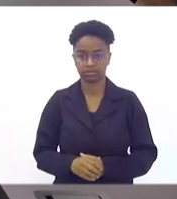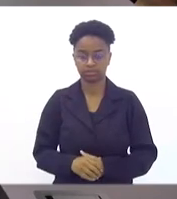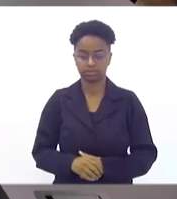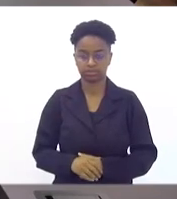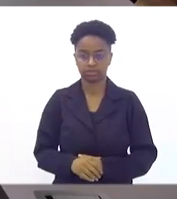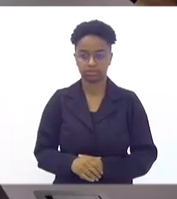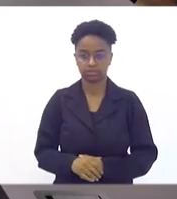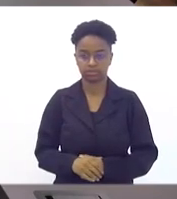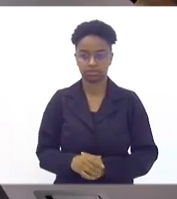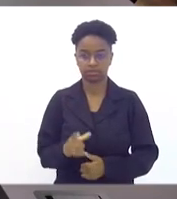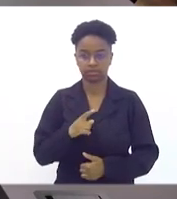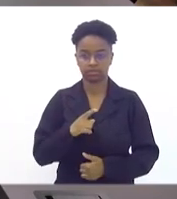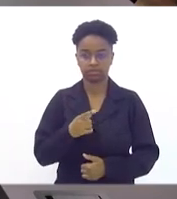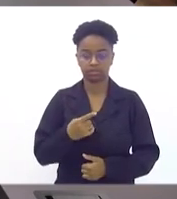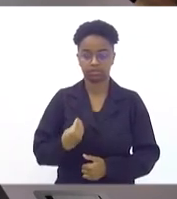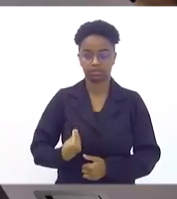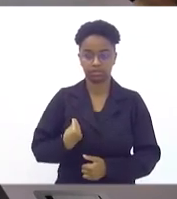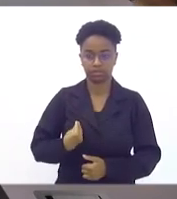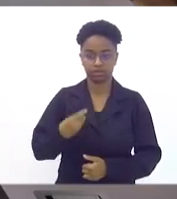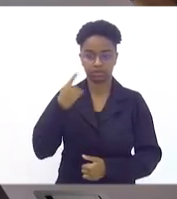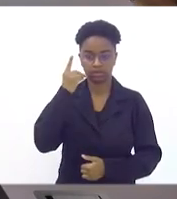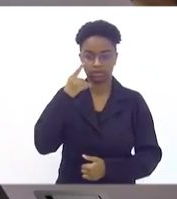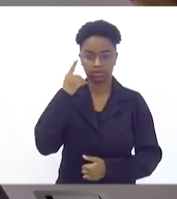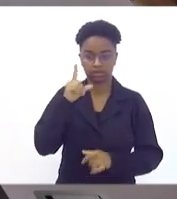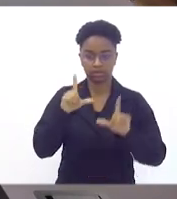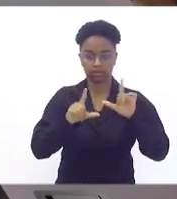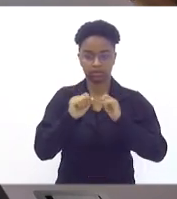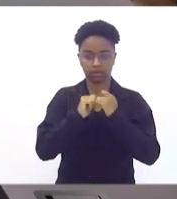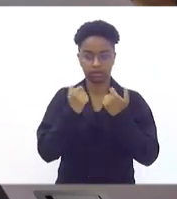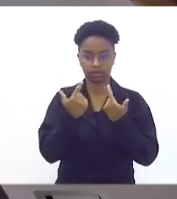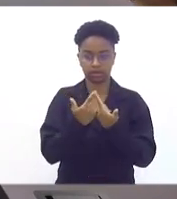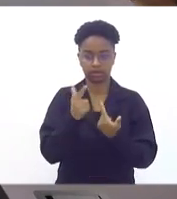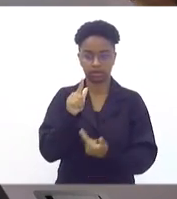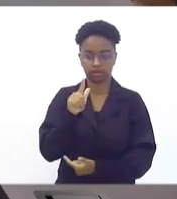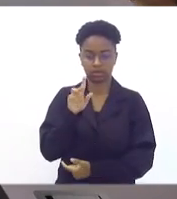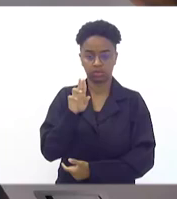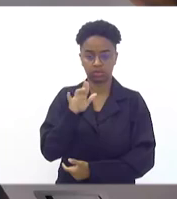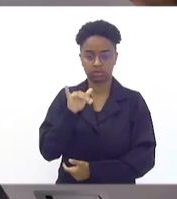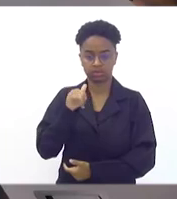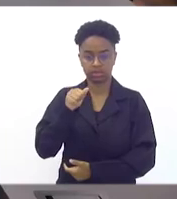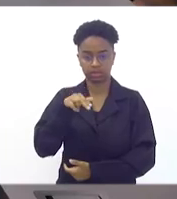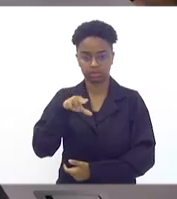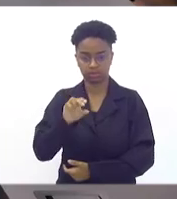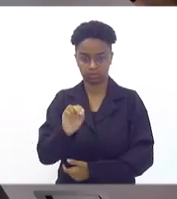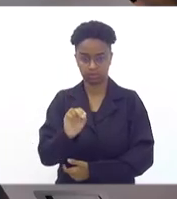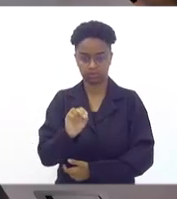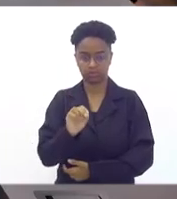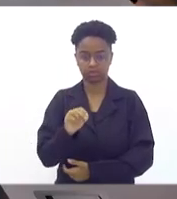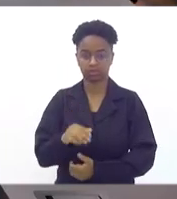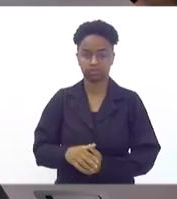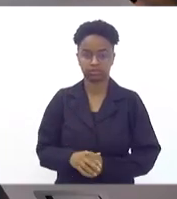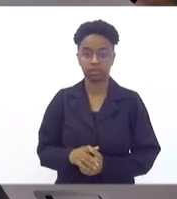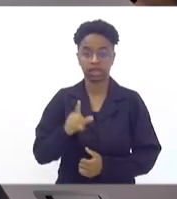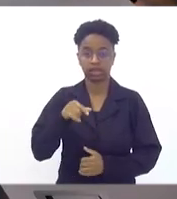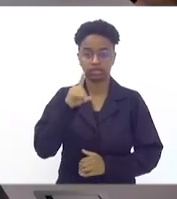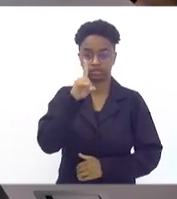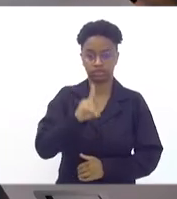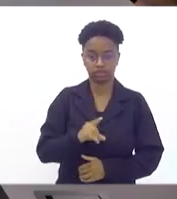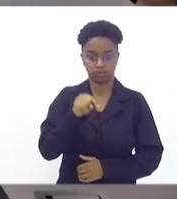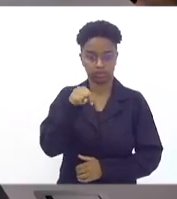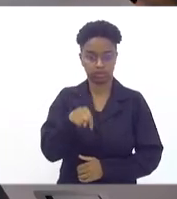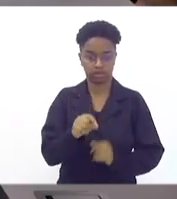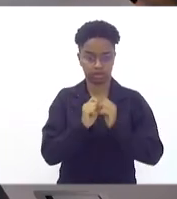diretor da TV alerj parabenizar o nosso querido irmão Luciano diretor da casa